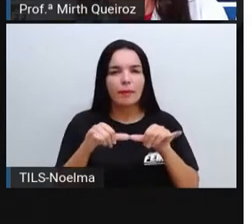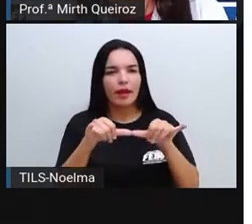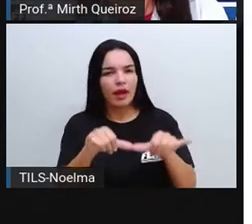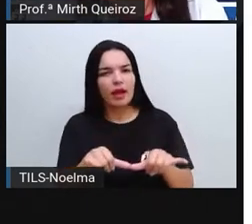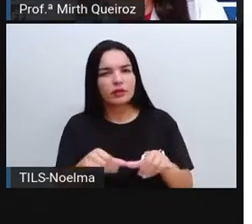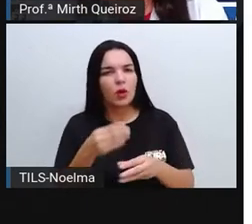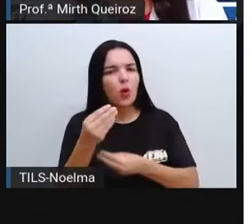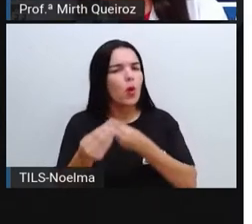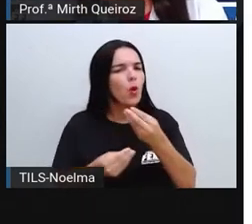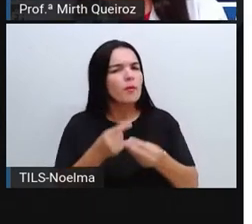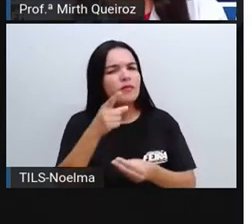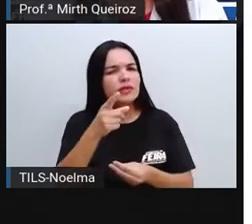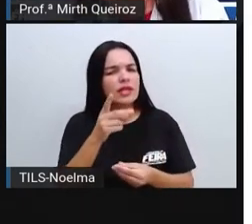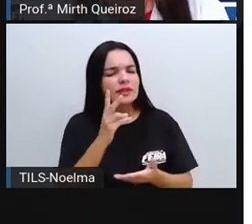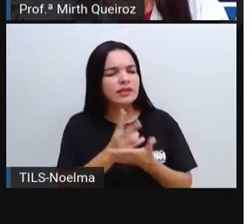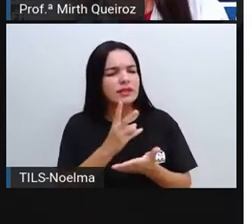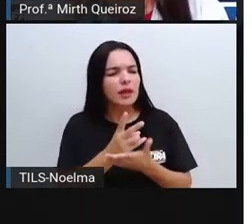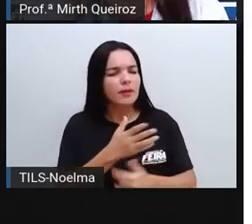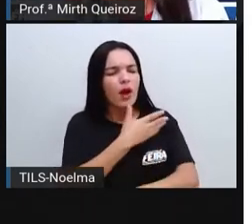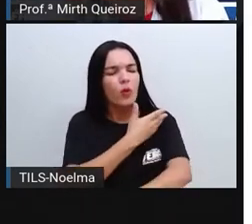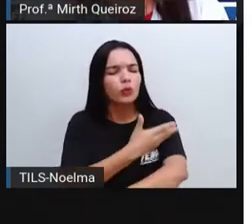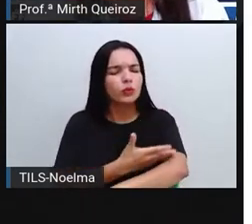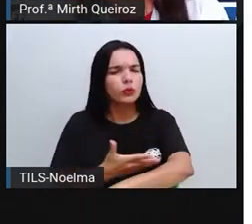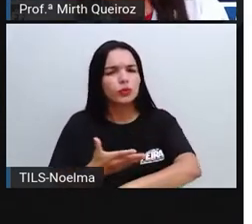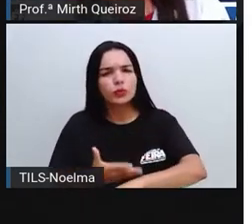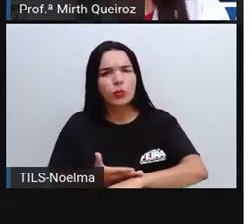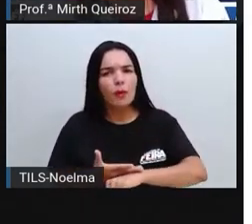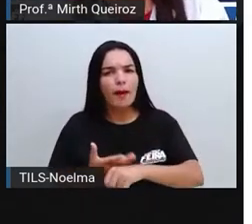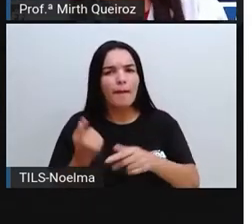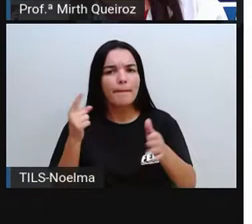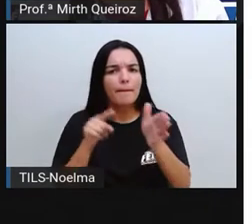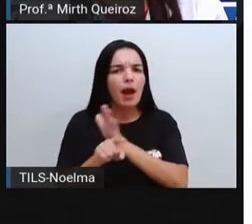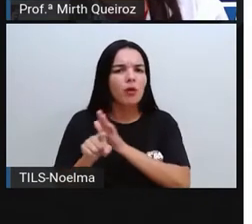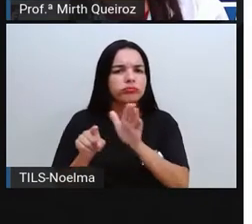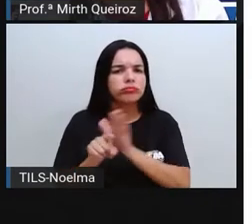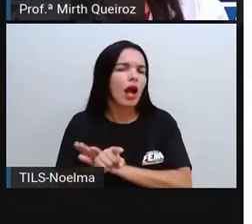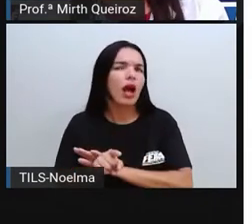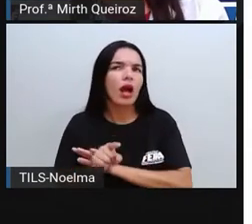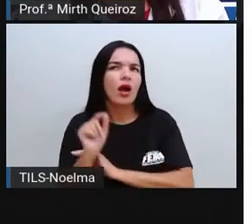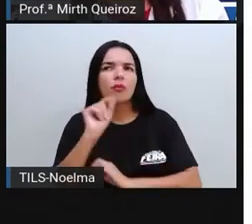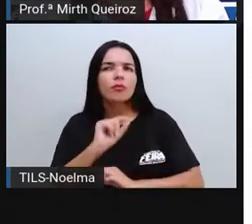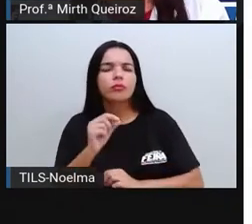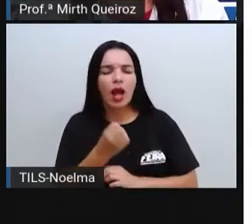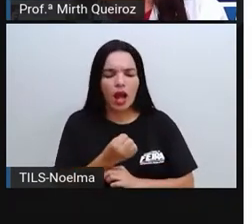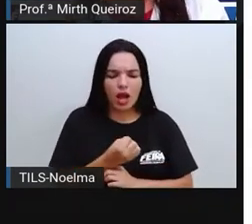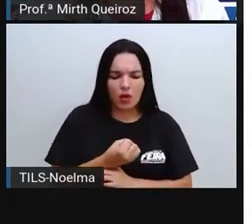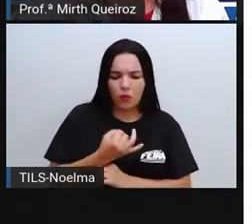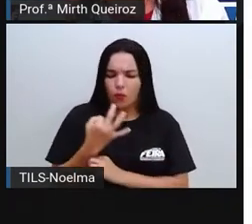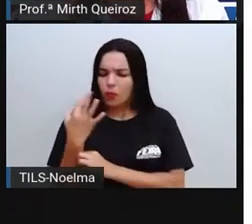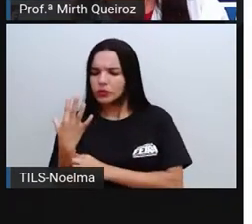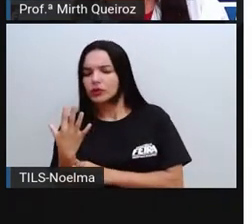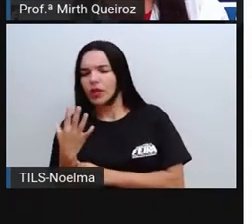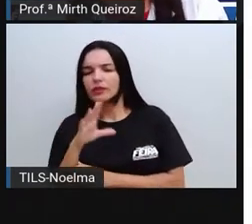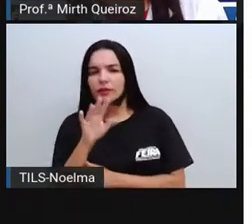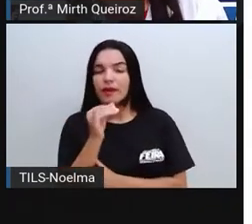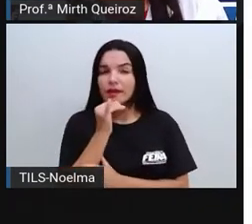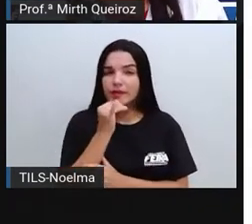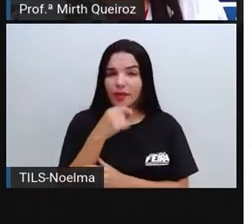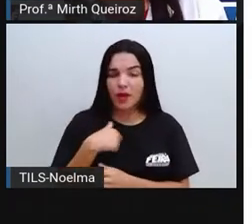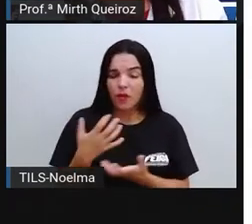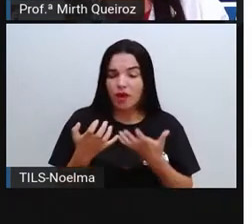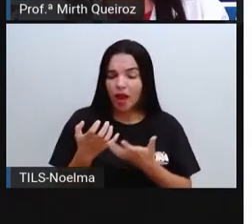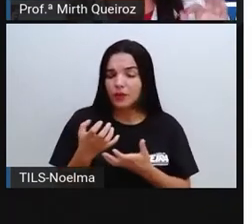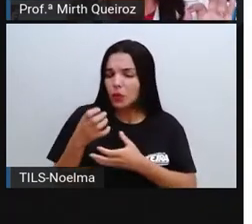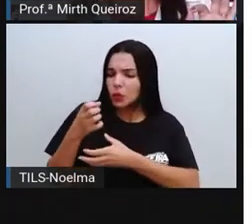vocês costumam se expressar, em relação à quantidade que vocês desejam? Por exemplo, se vocês querem um suco de